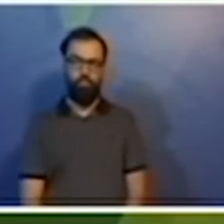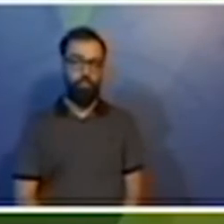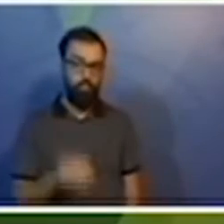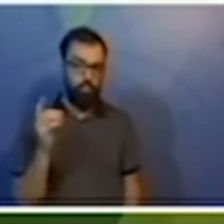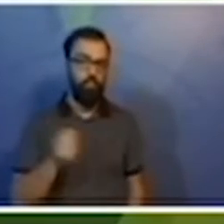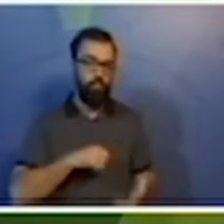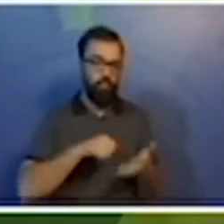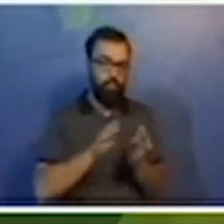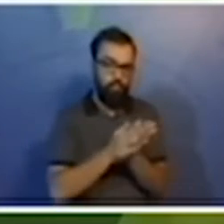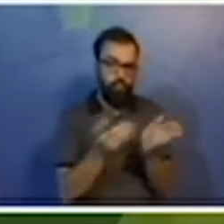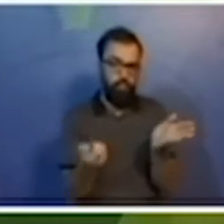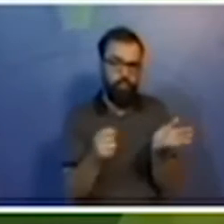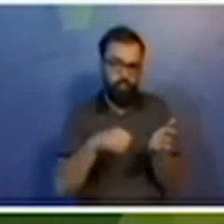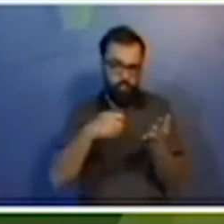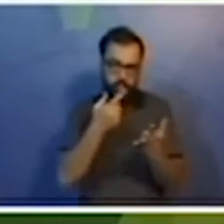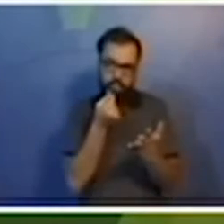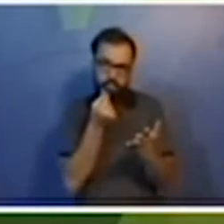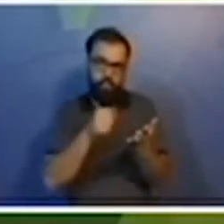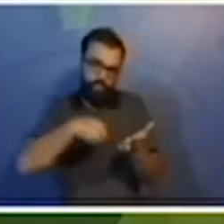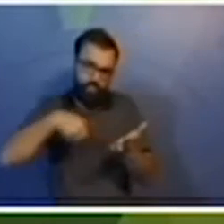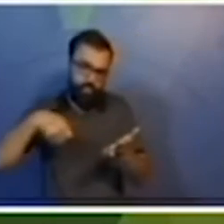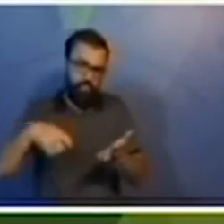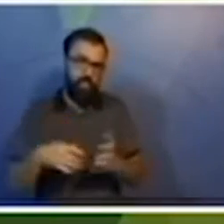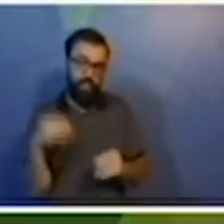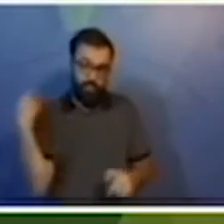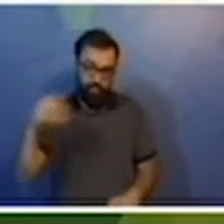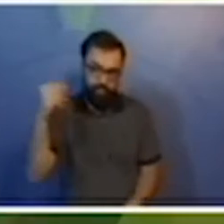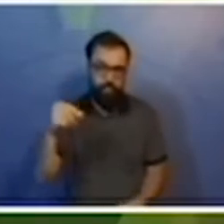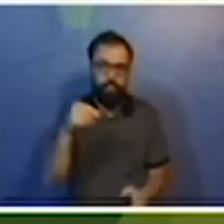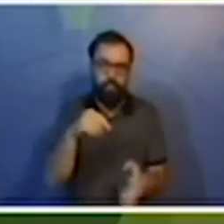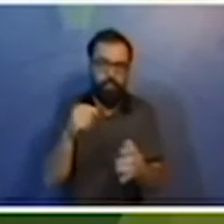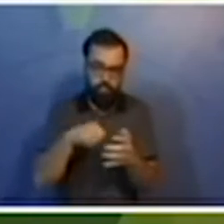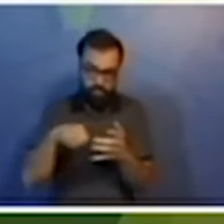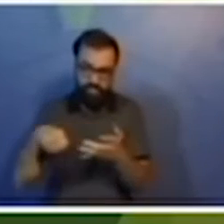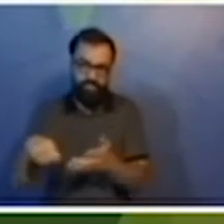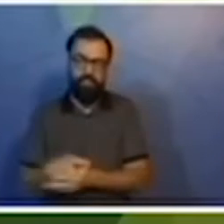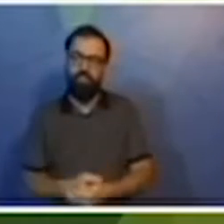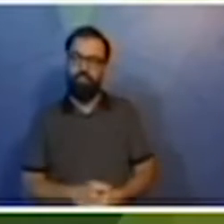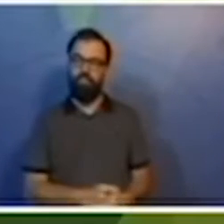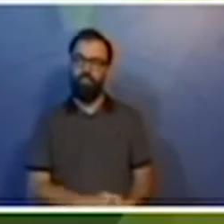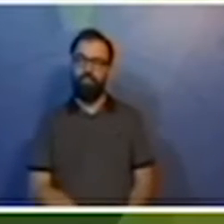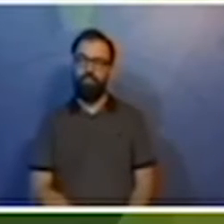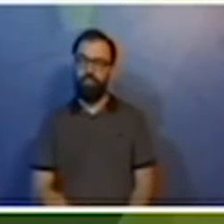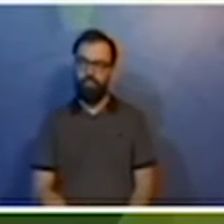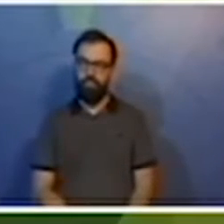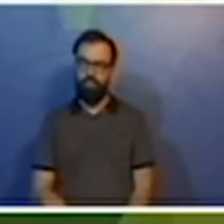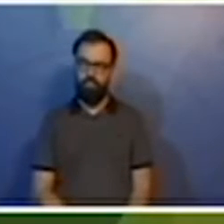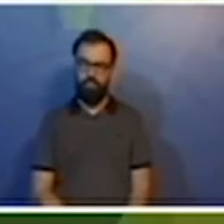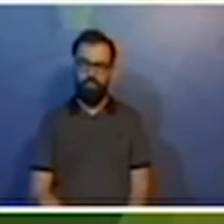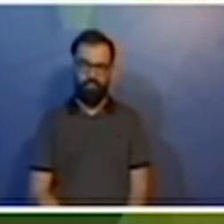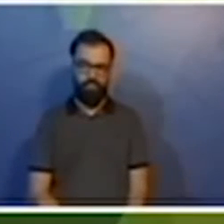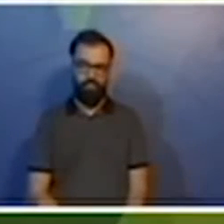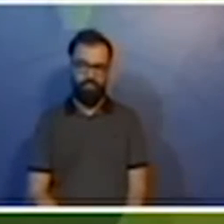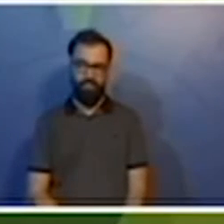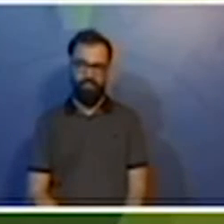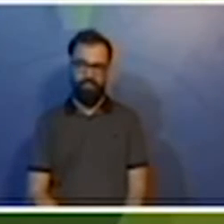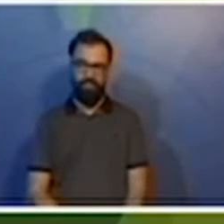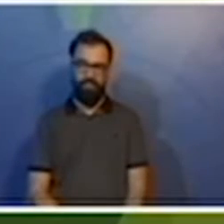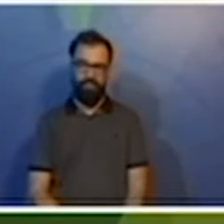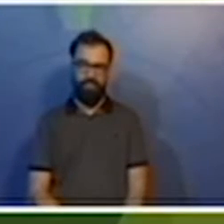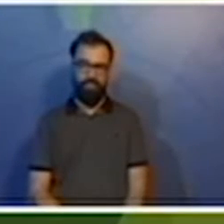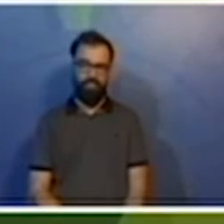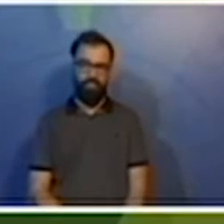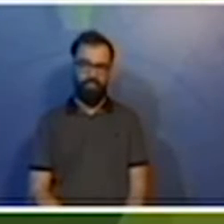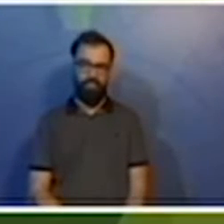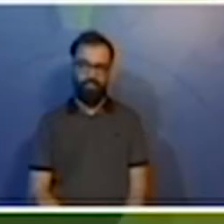aí, o lápis na mão? Se não tiver, corre, pega, vai. Nunca vi ir para aula sem caderno, sem lápis, sem